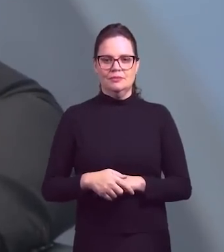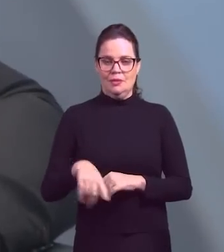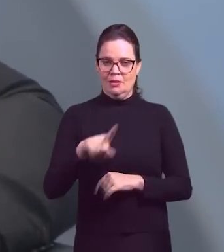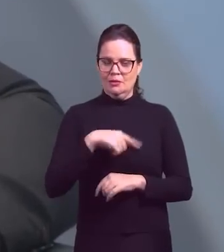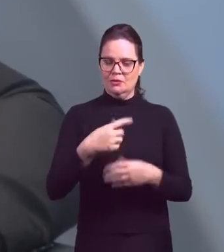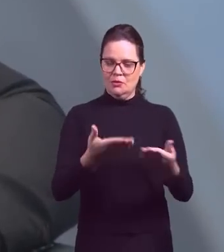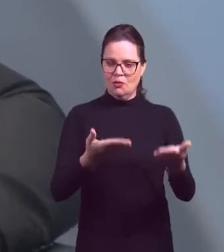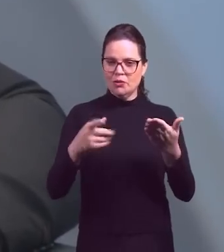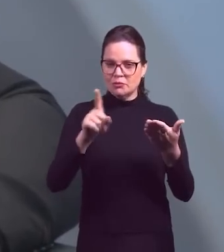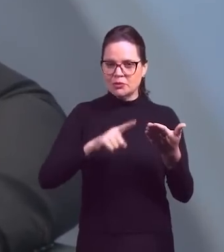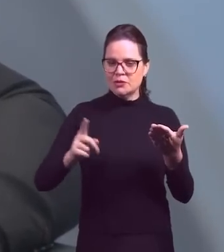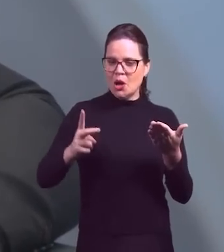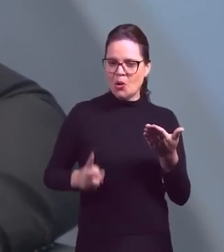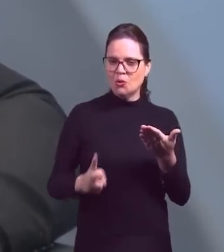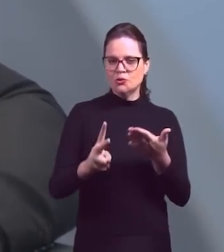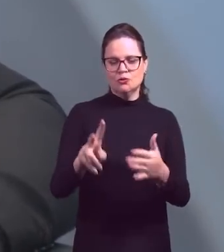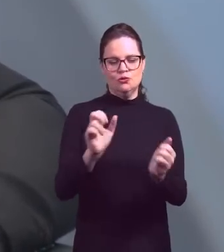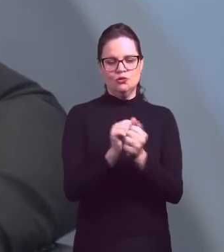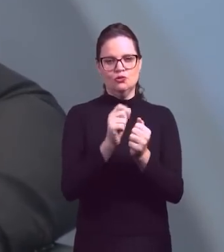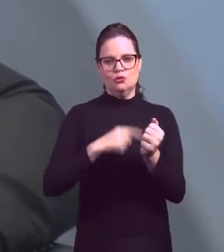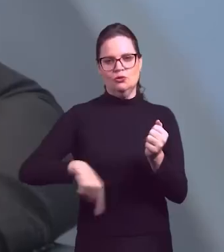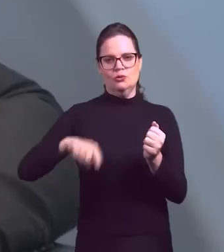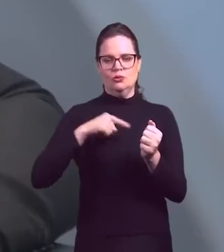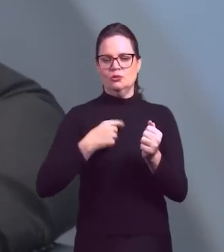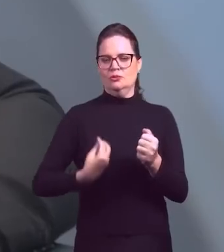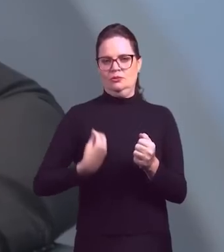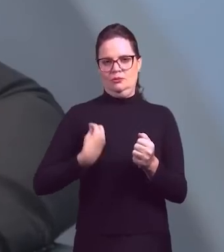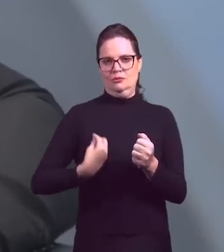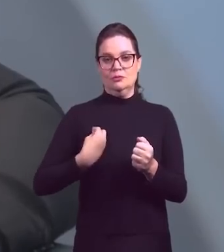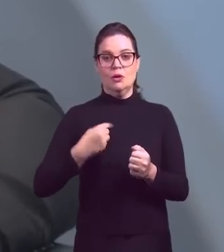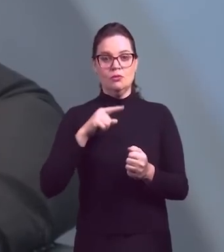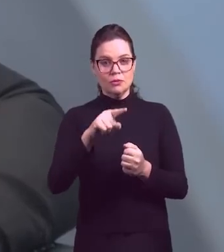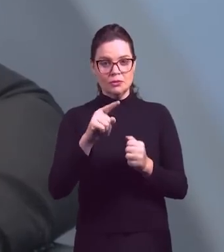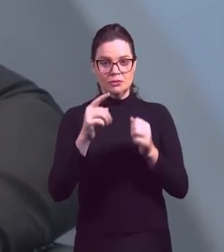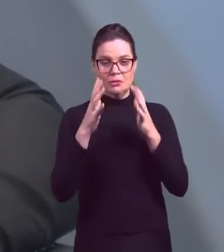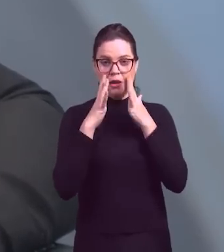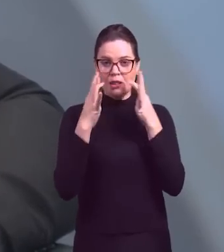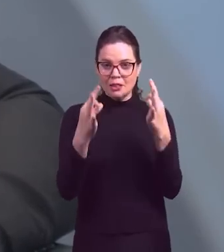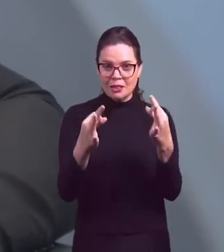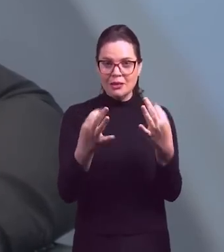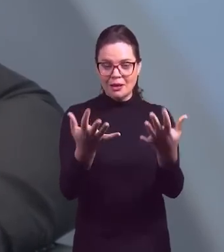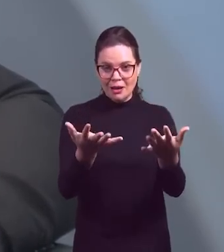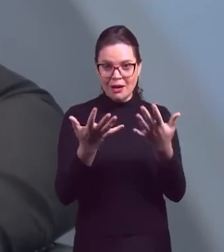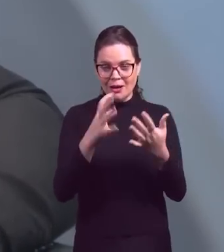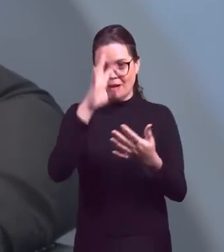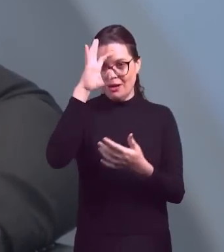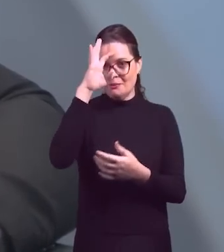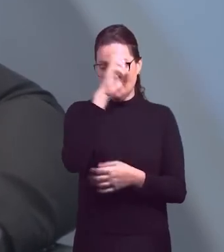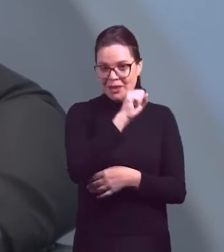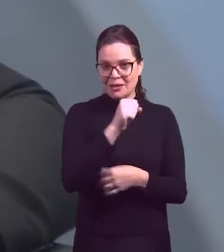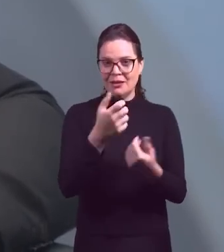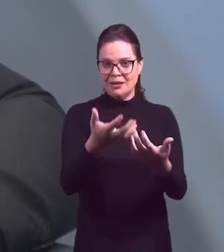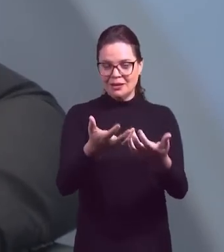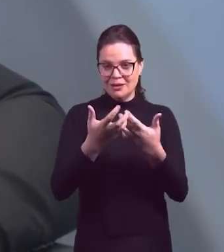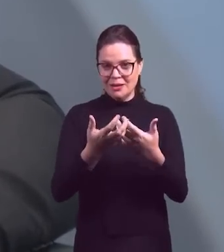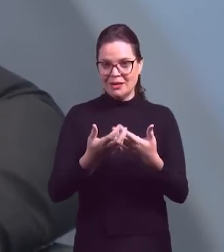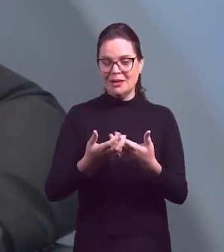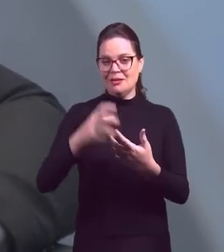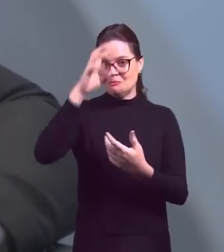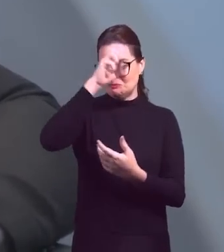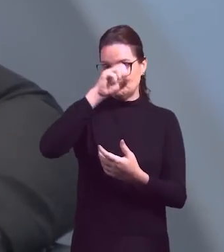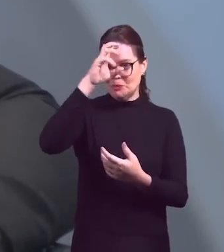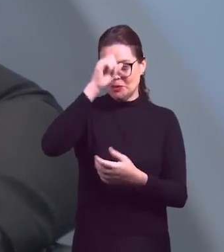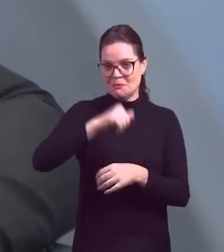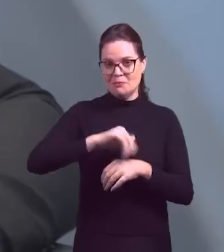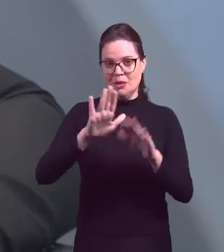nosso convite fica para que você continue participando. Você está interessado? Você quer aprender? Você